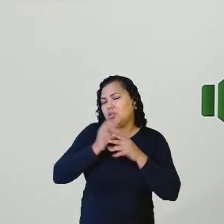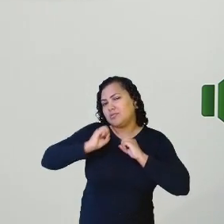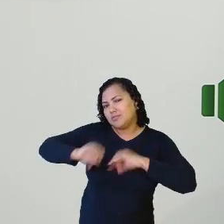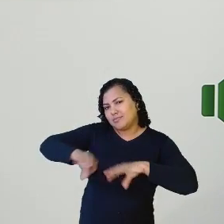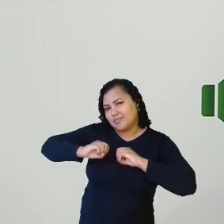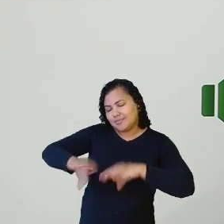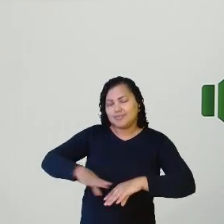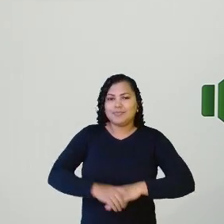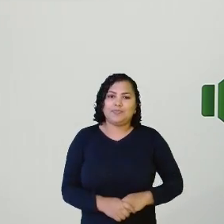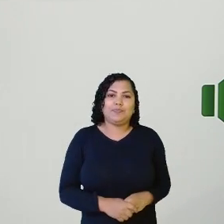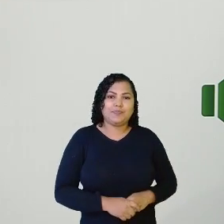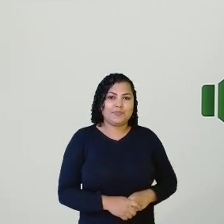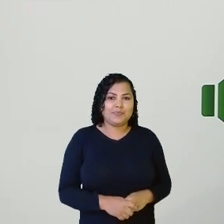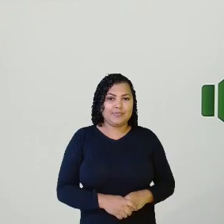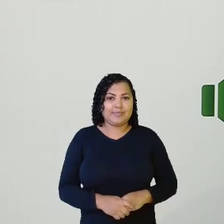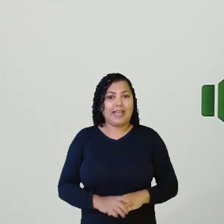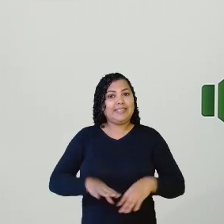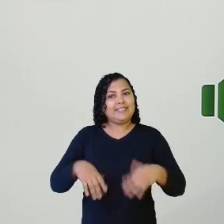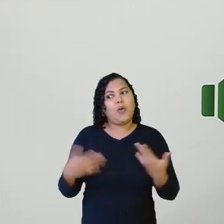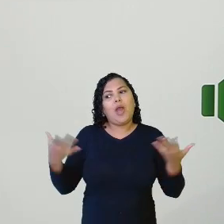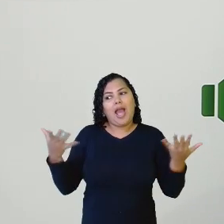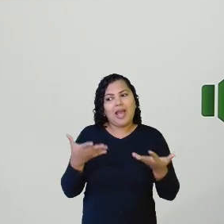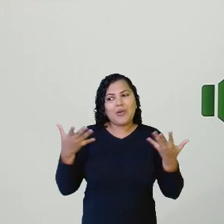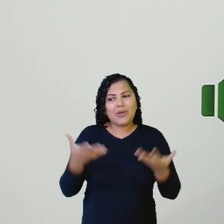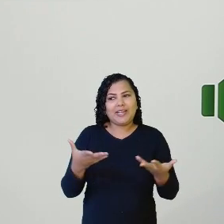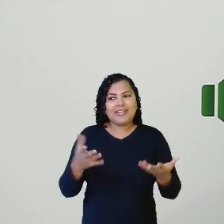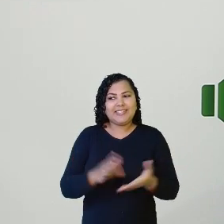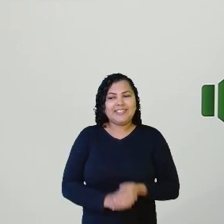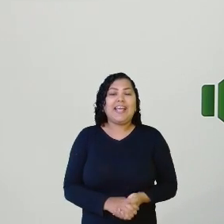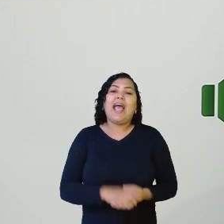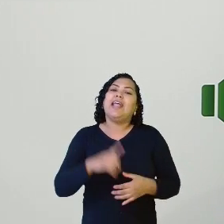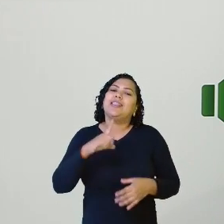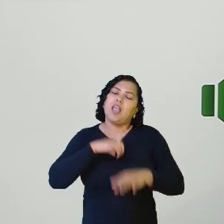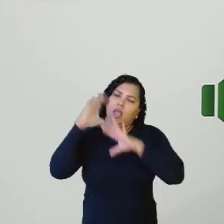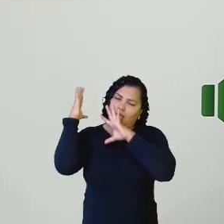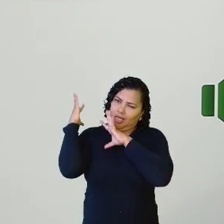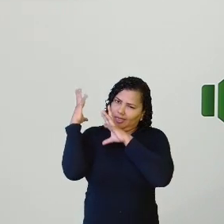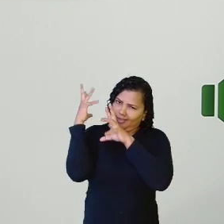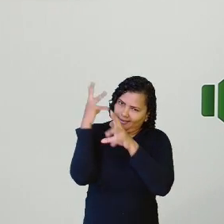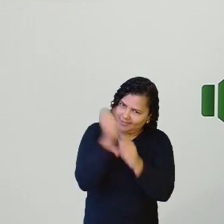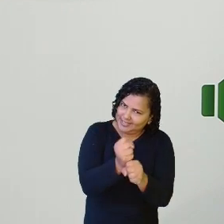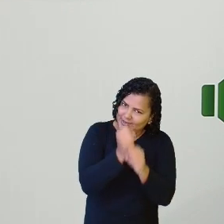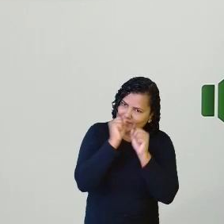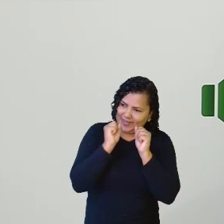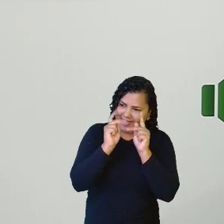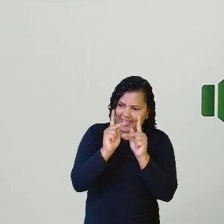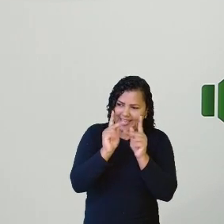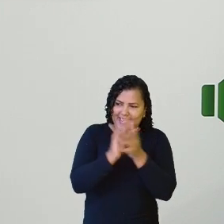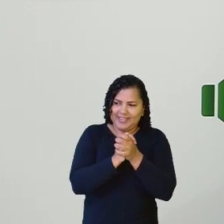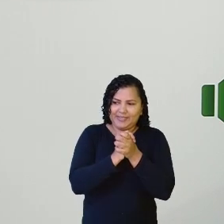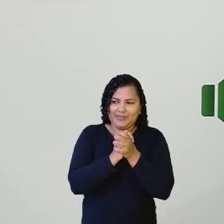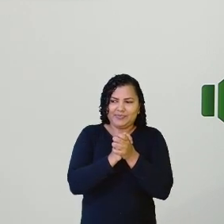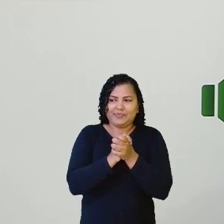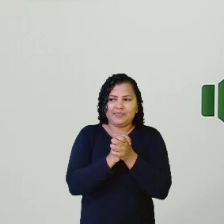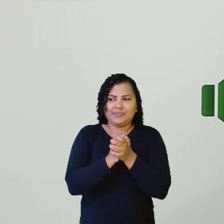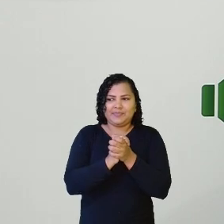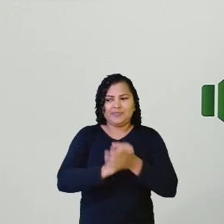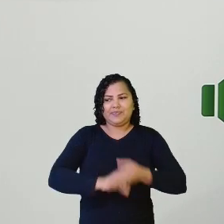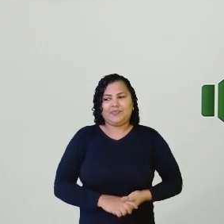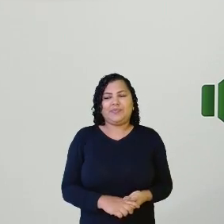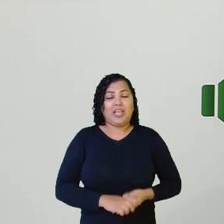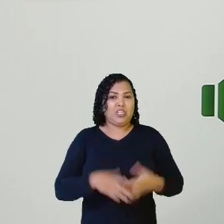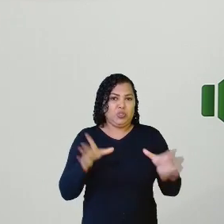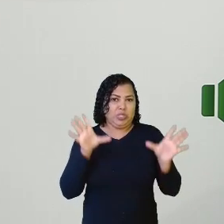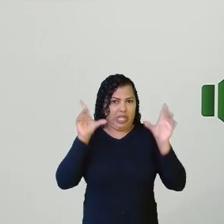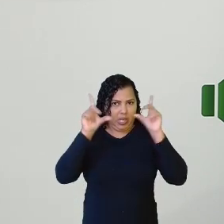E aí, a gente agora sim pode ir para a nossa revisão. Tá certo? Vamos lá? Vamos revisar o conteúdo?